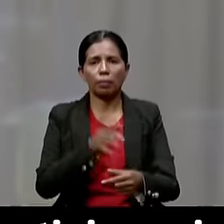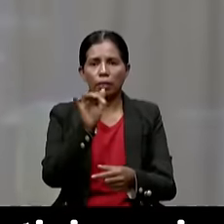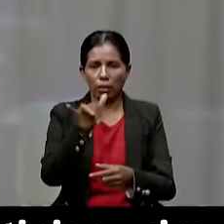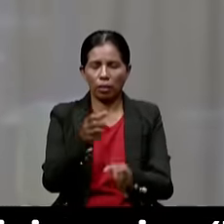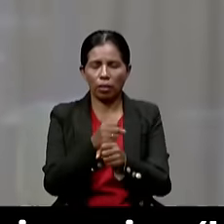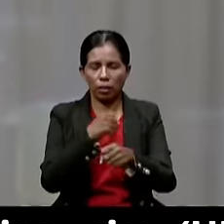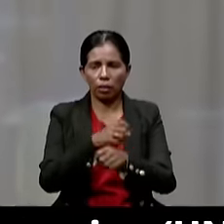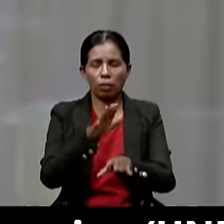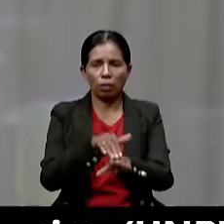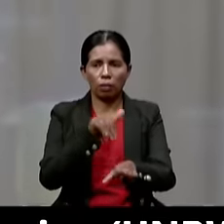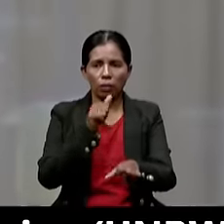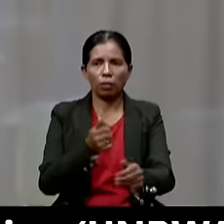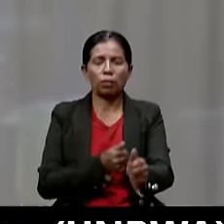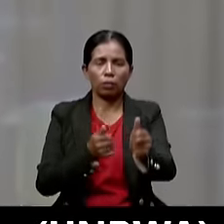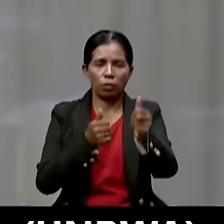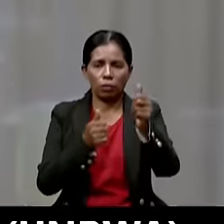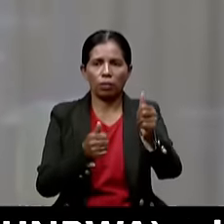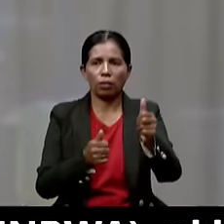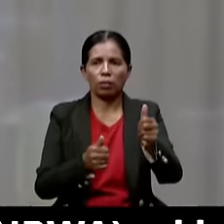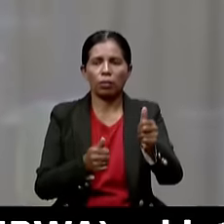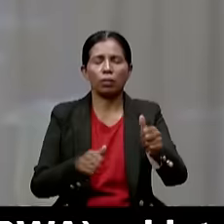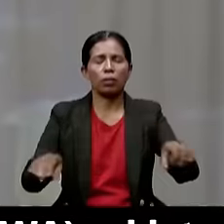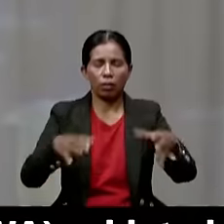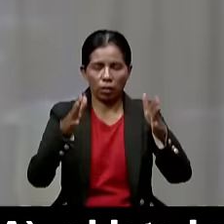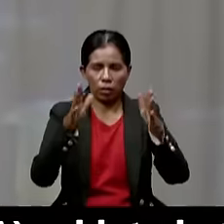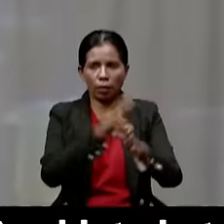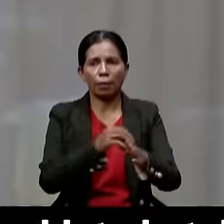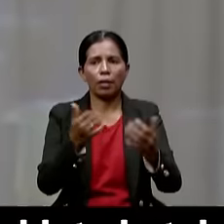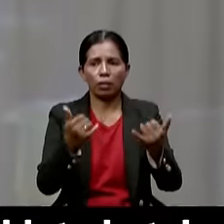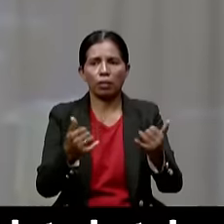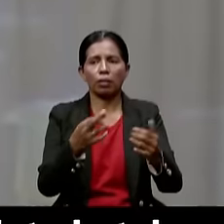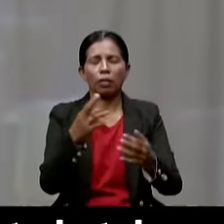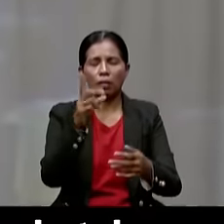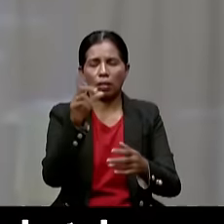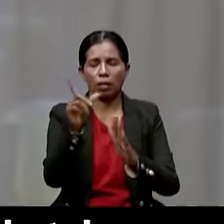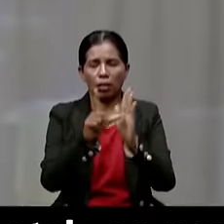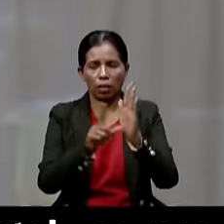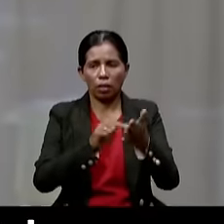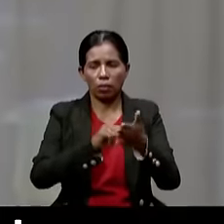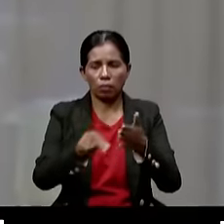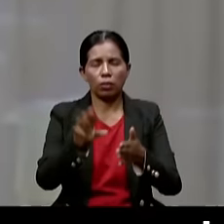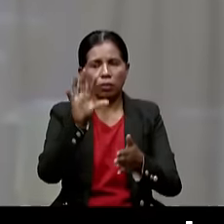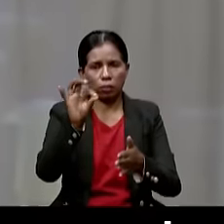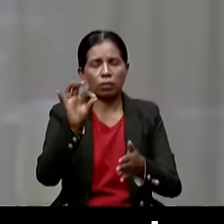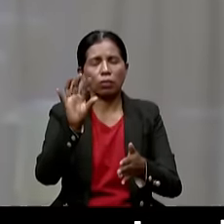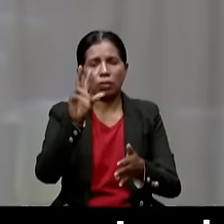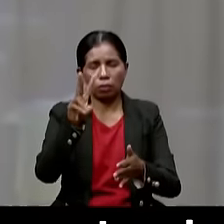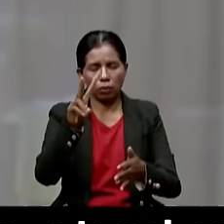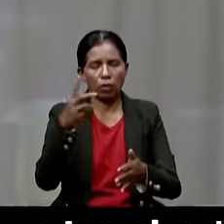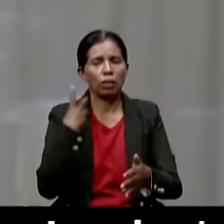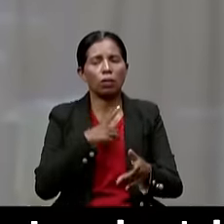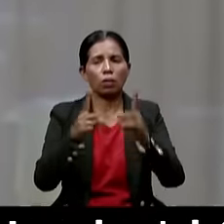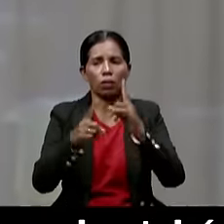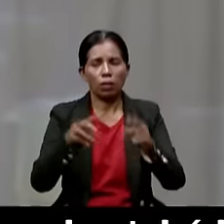halo recrutamento baseado ba bolso de candidatura ne ida ne resolução número segundo ne ita kulia hela si ta bot sira dihan